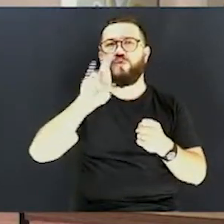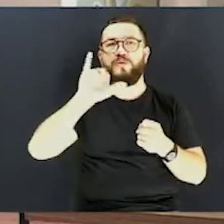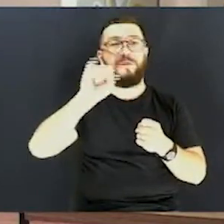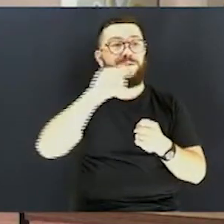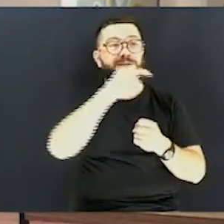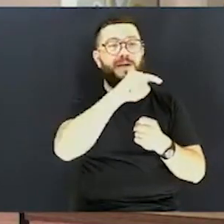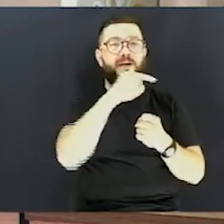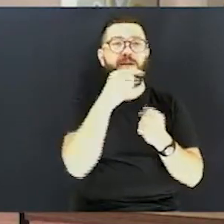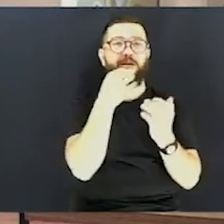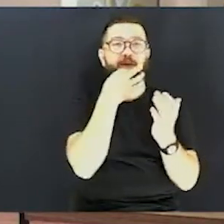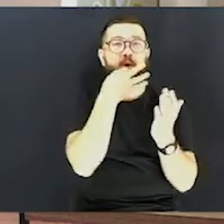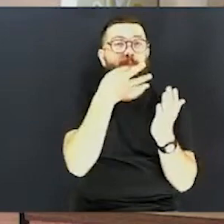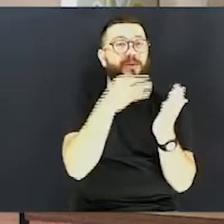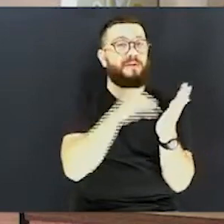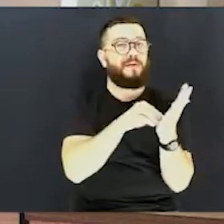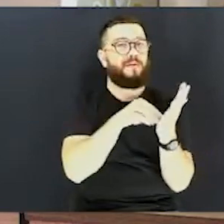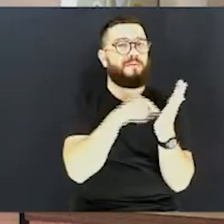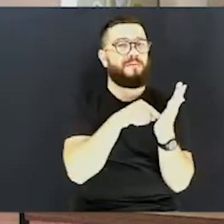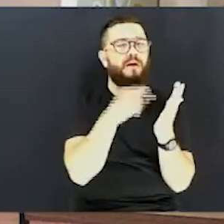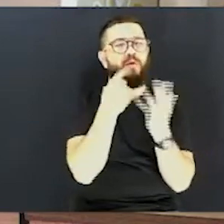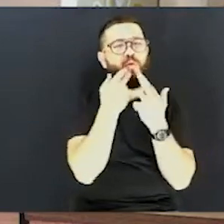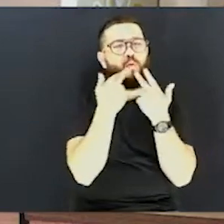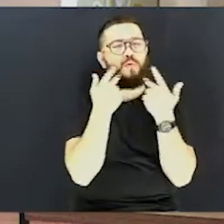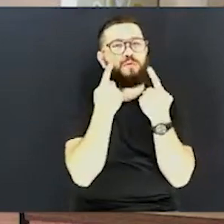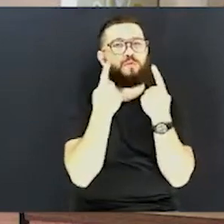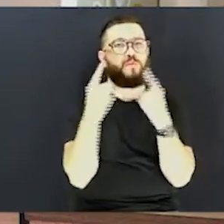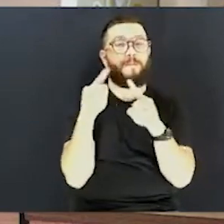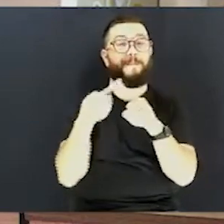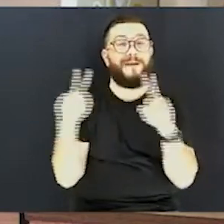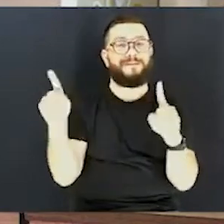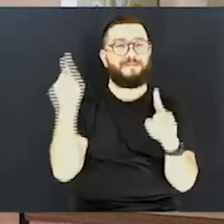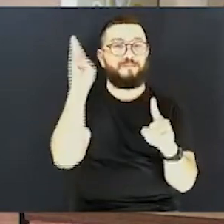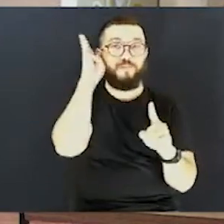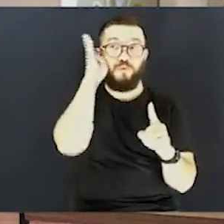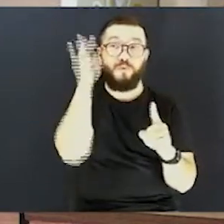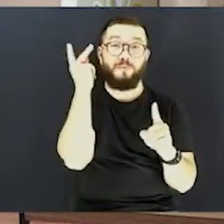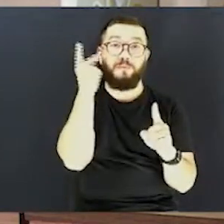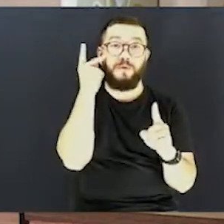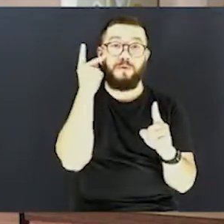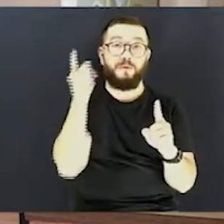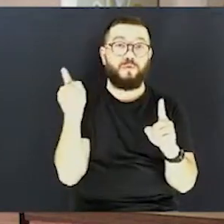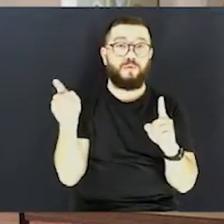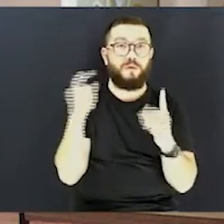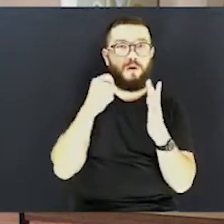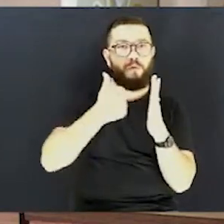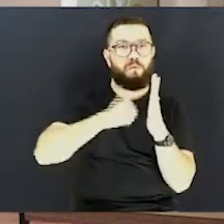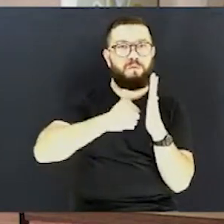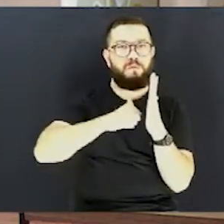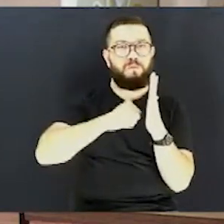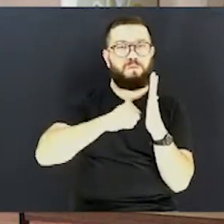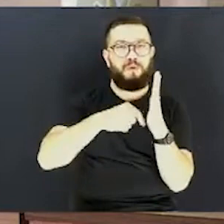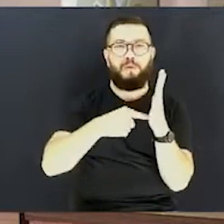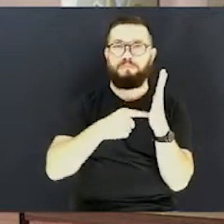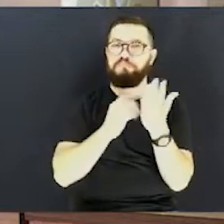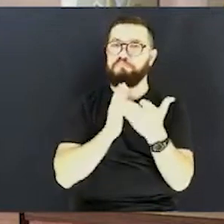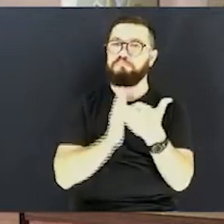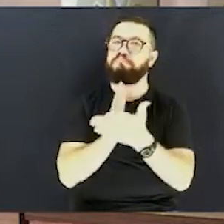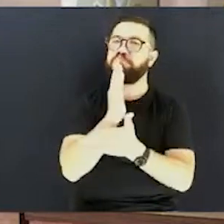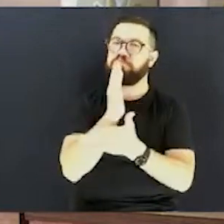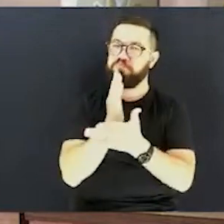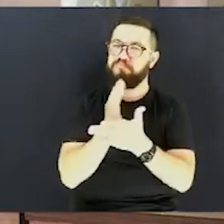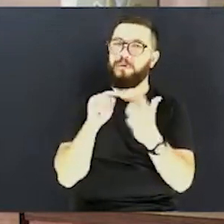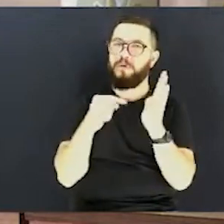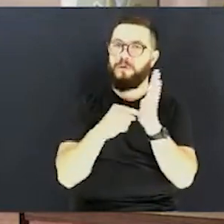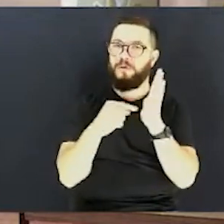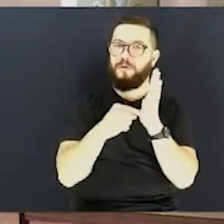no seu parecer do Projuris, o vereador Bruno Pessutti fez um parecer aprovando a constitucionalidade deste